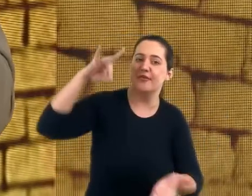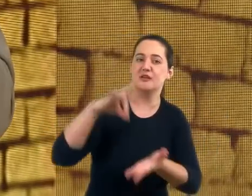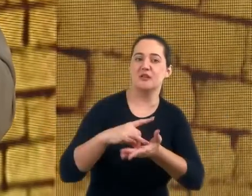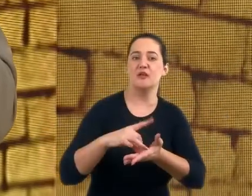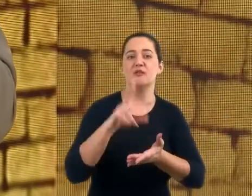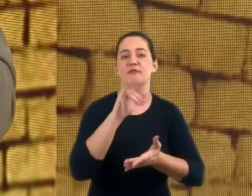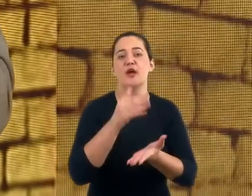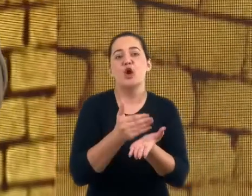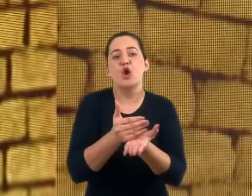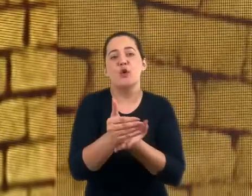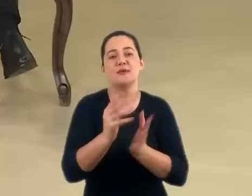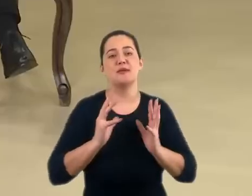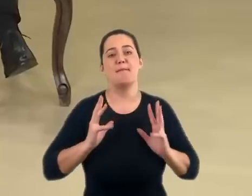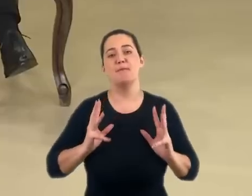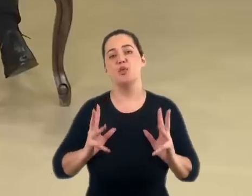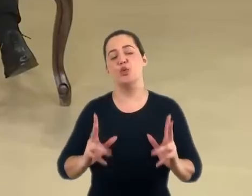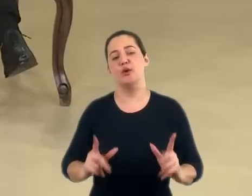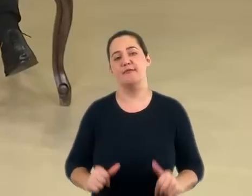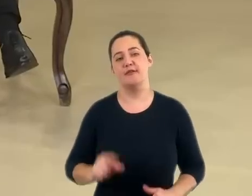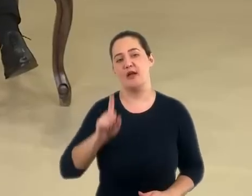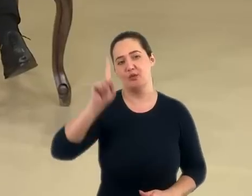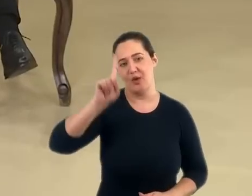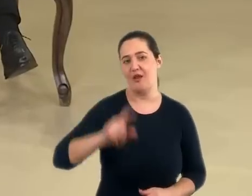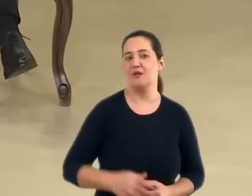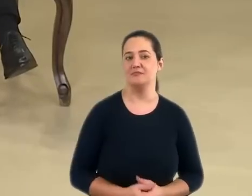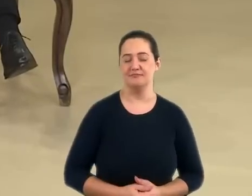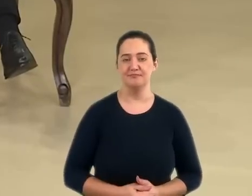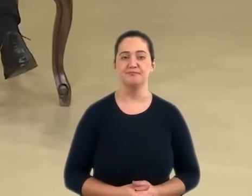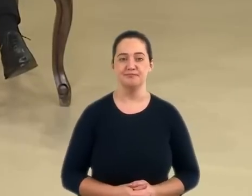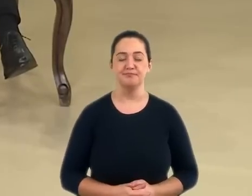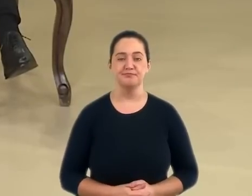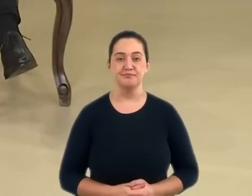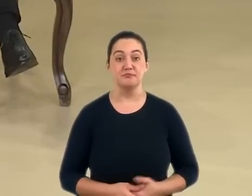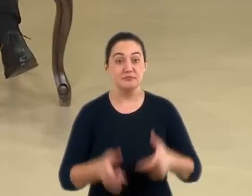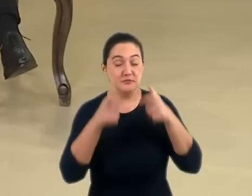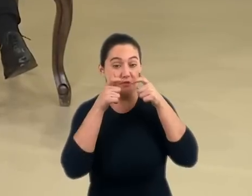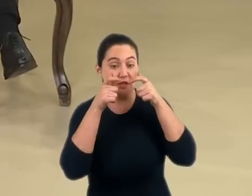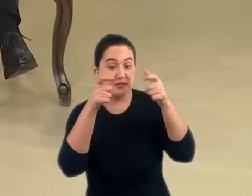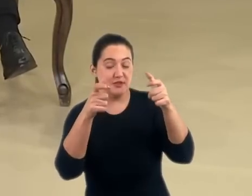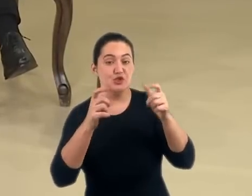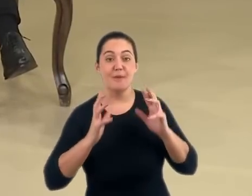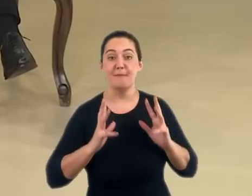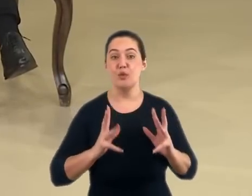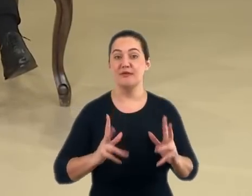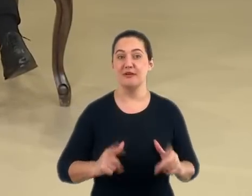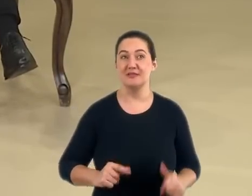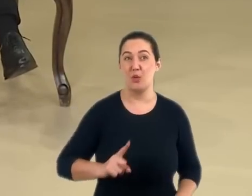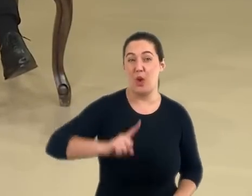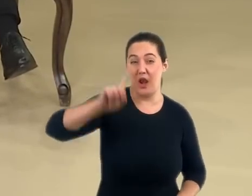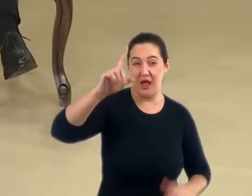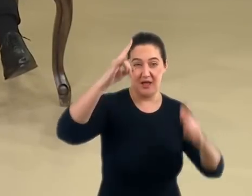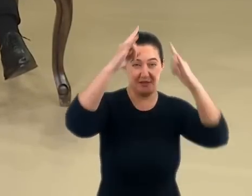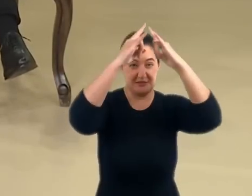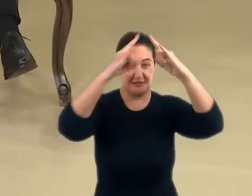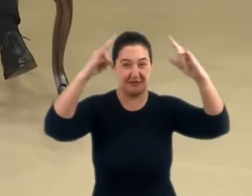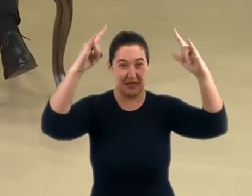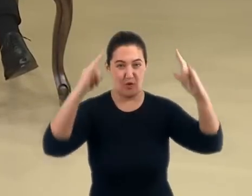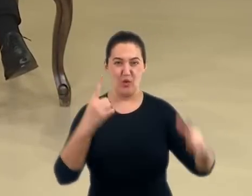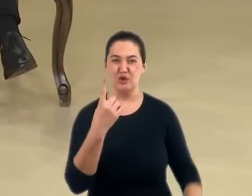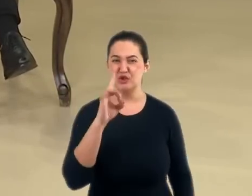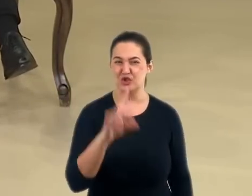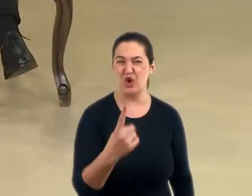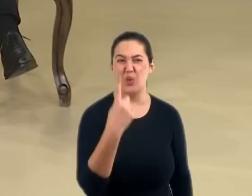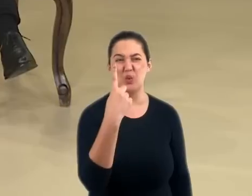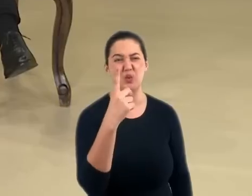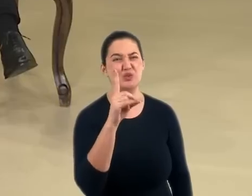santuário celestial. Agora, é interessante que esta purificação no céu não seria completada num dia, nem